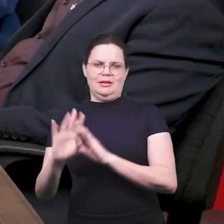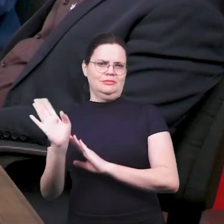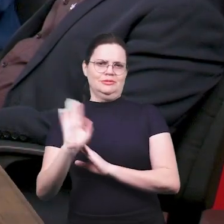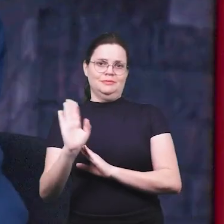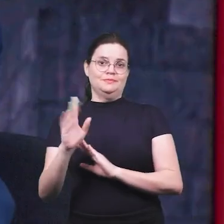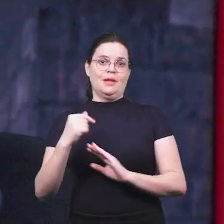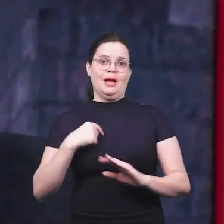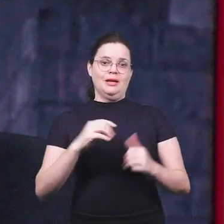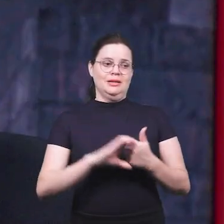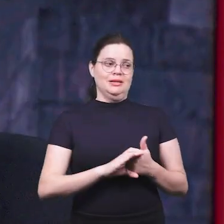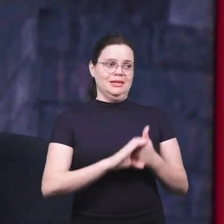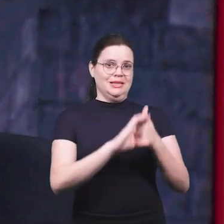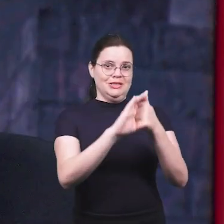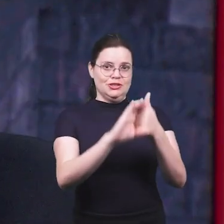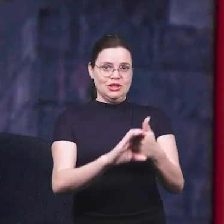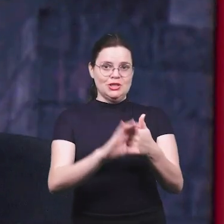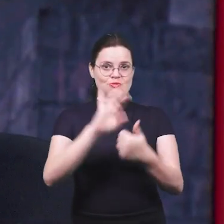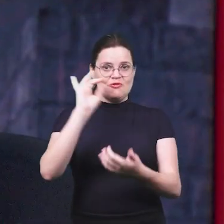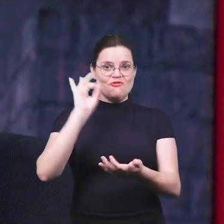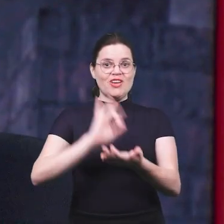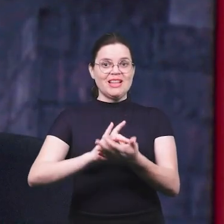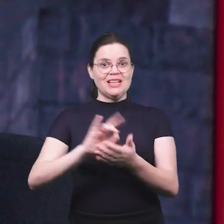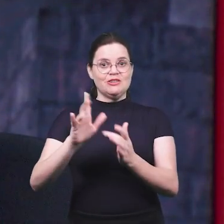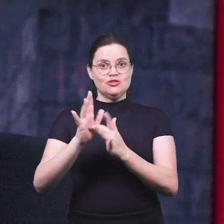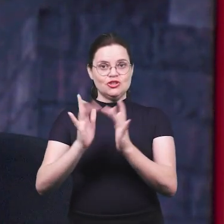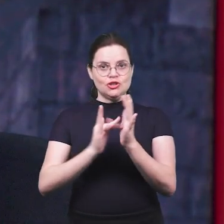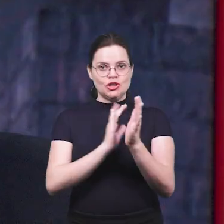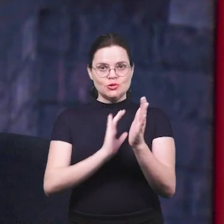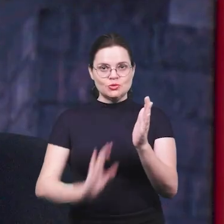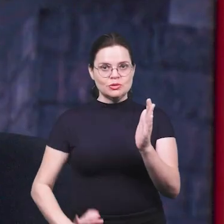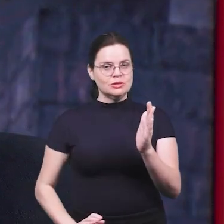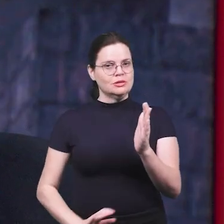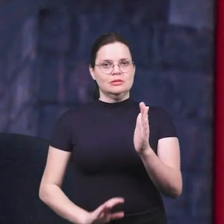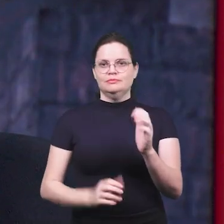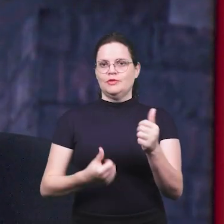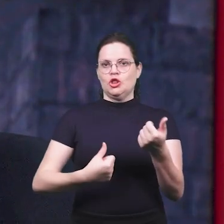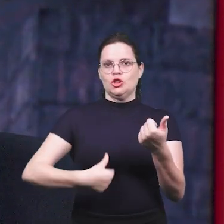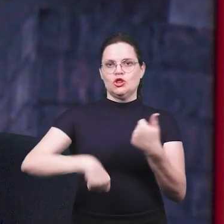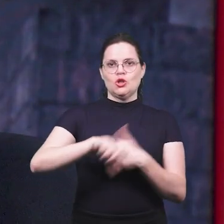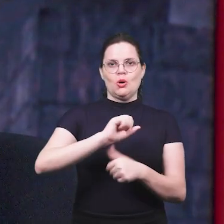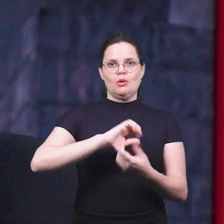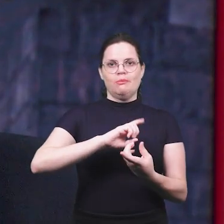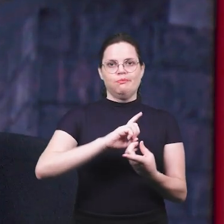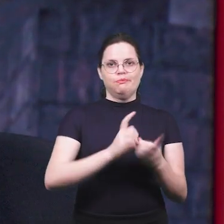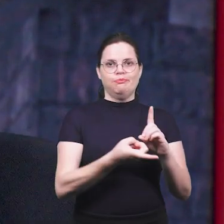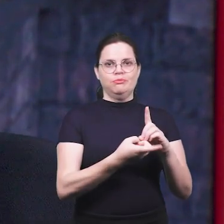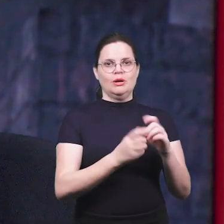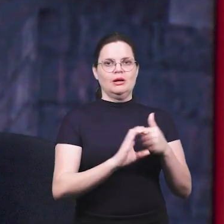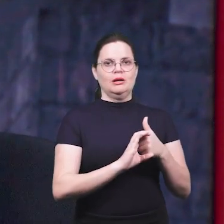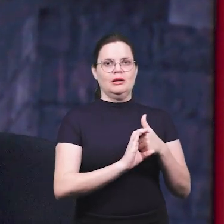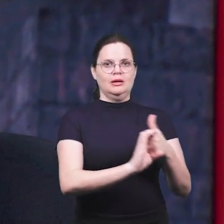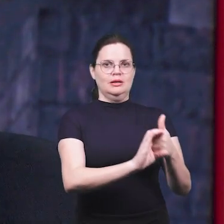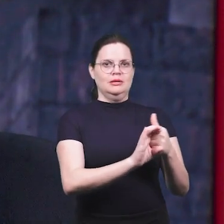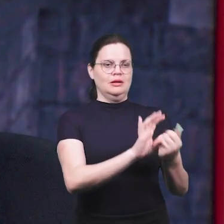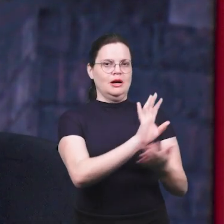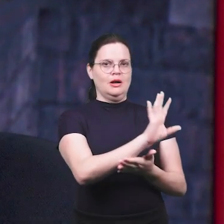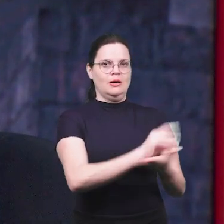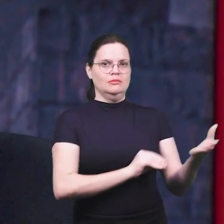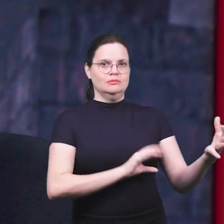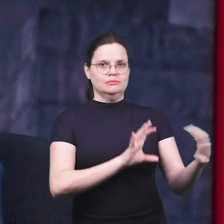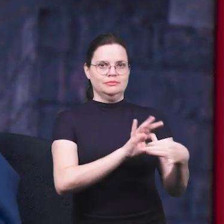Cristo por um cristianismo secular, um cristianismo casado com o